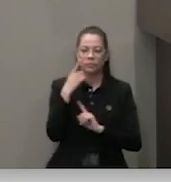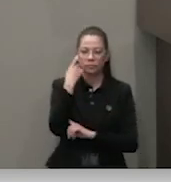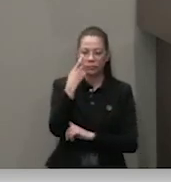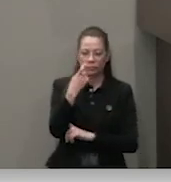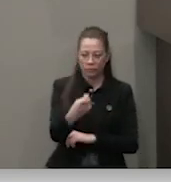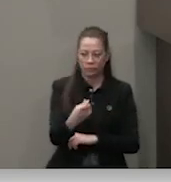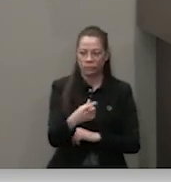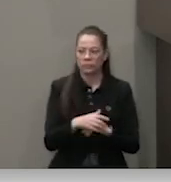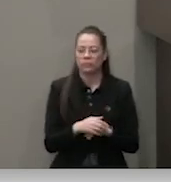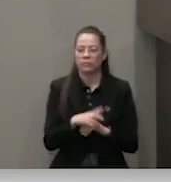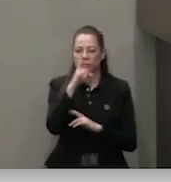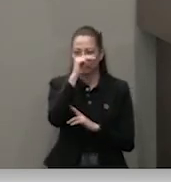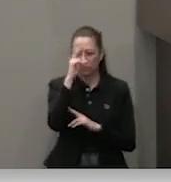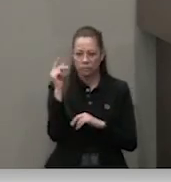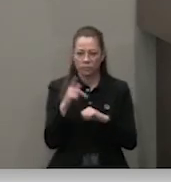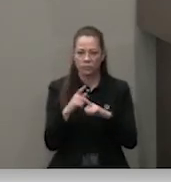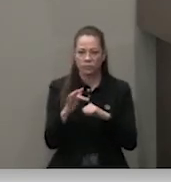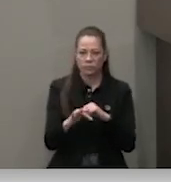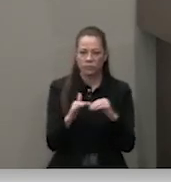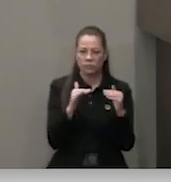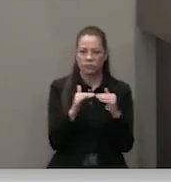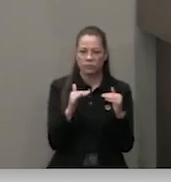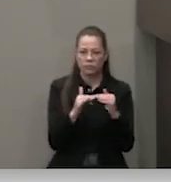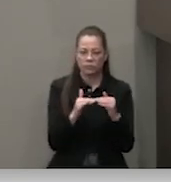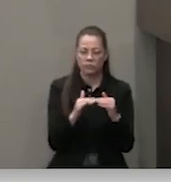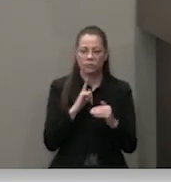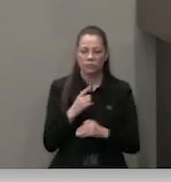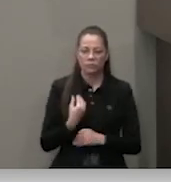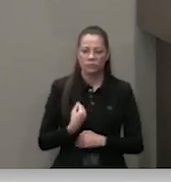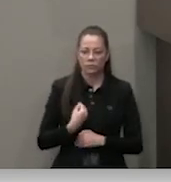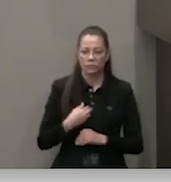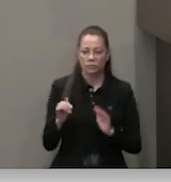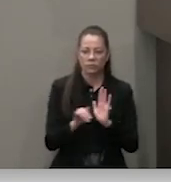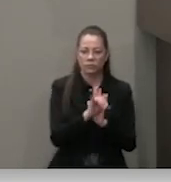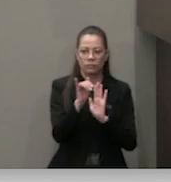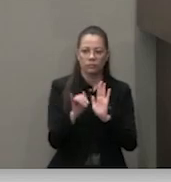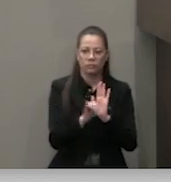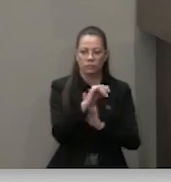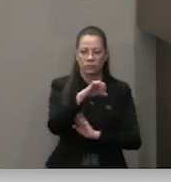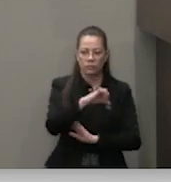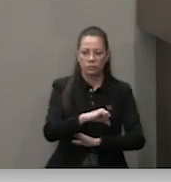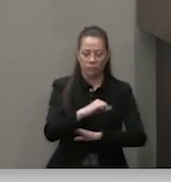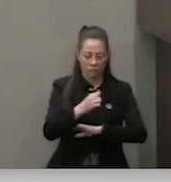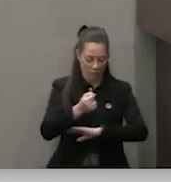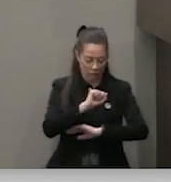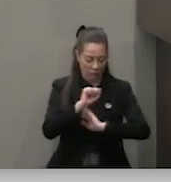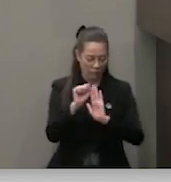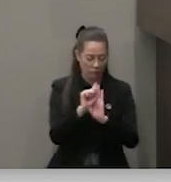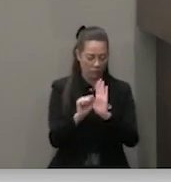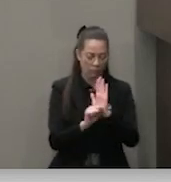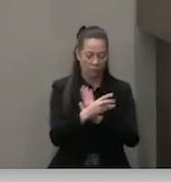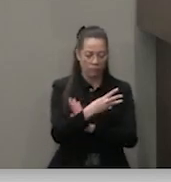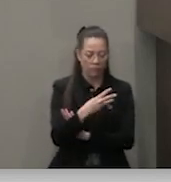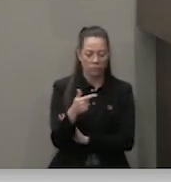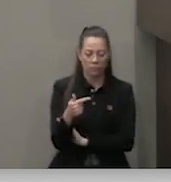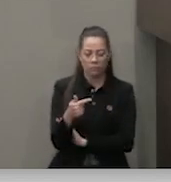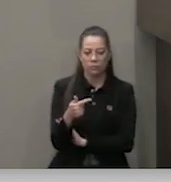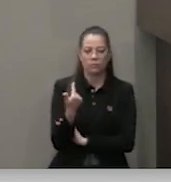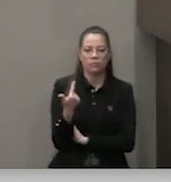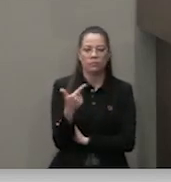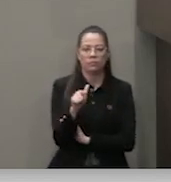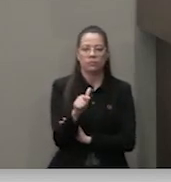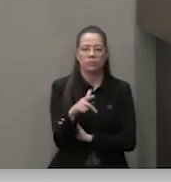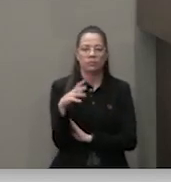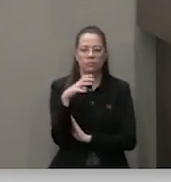público no município de passofundo conforme os termos do inciso 9º do Artigo 37 da Constituição Federal e da